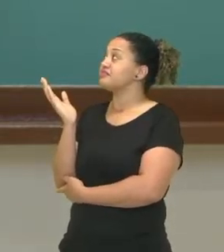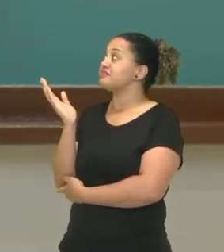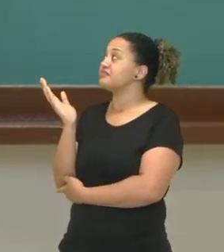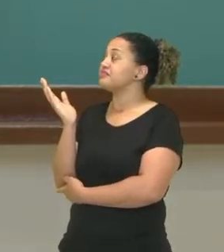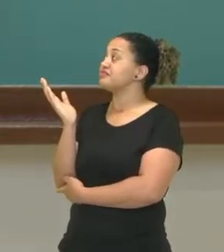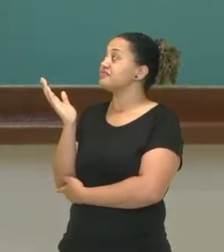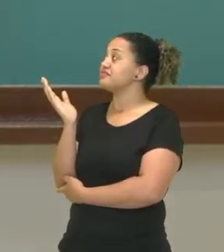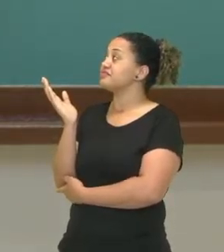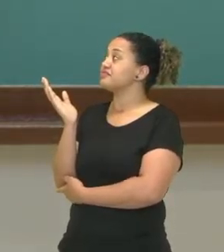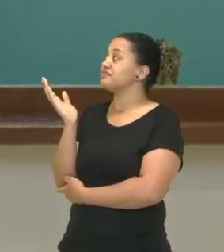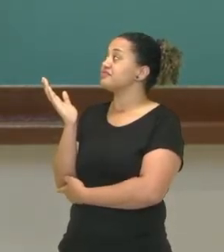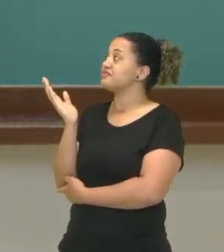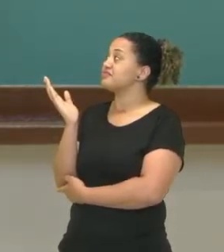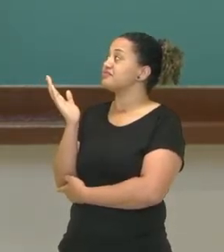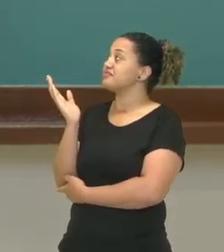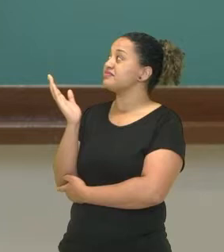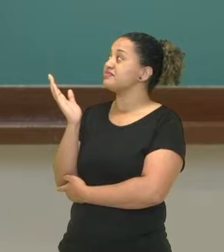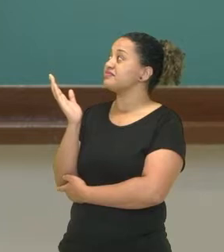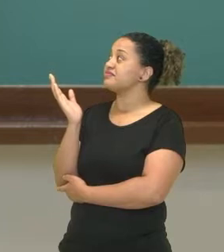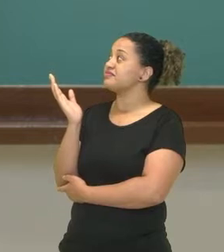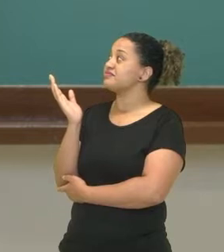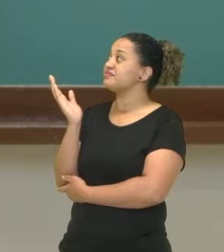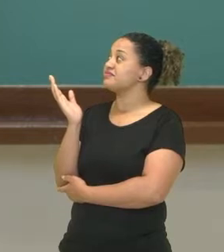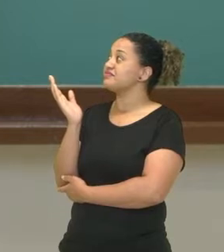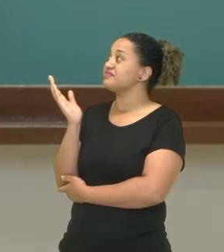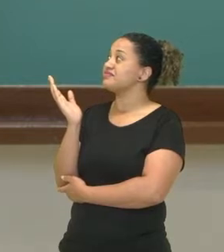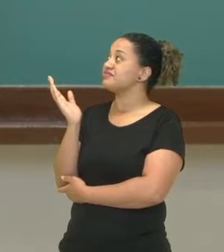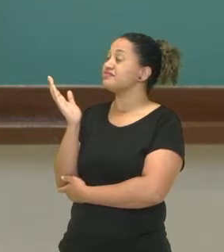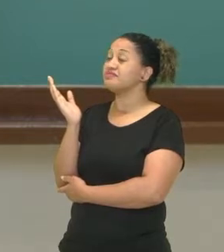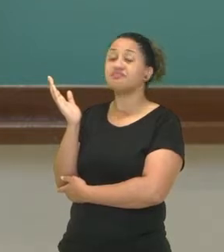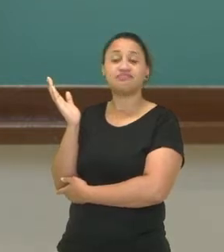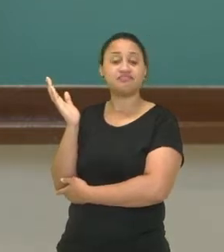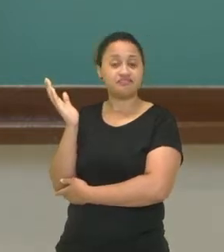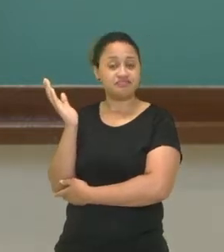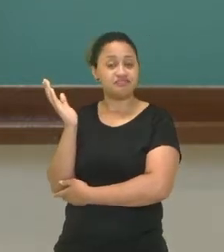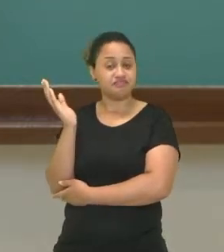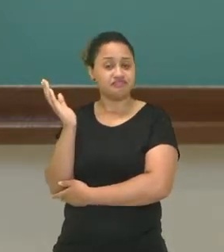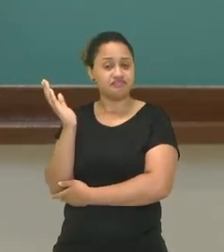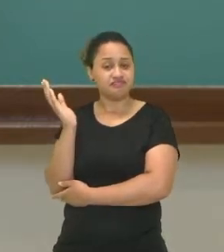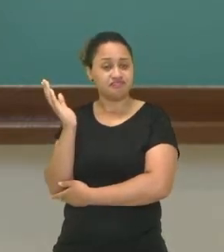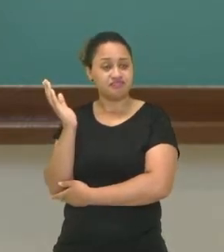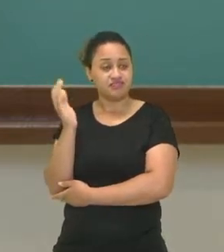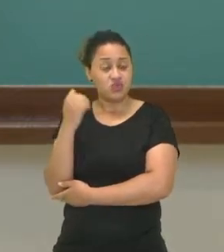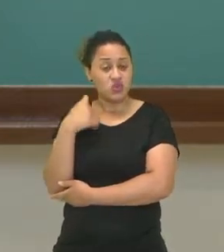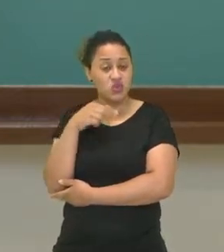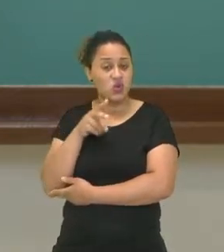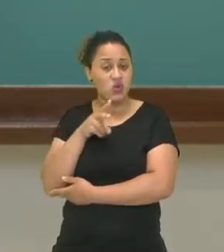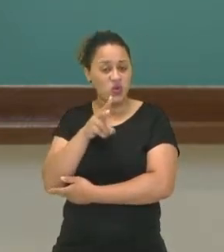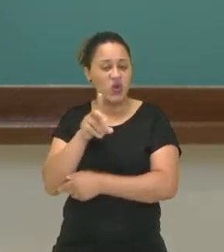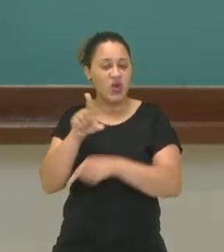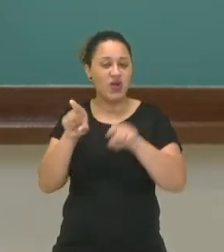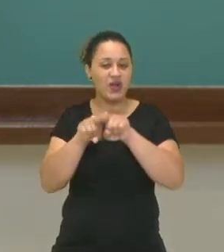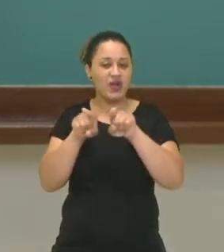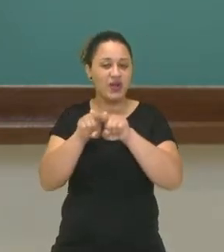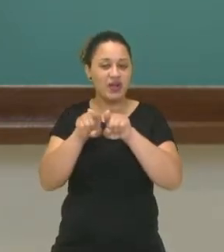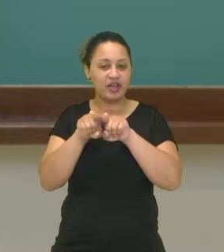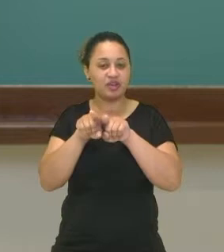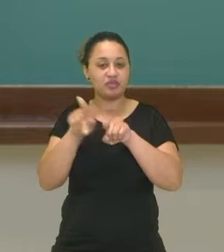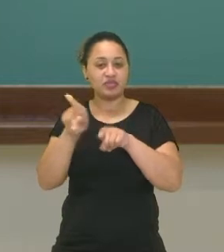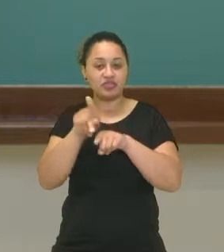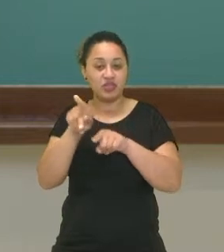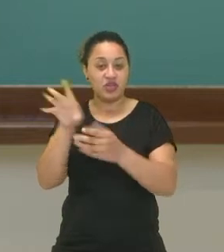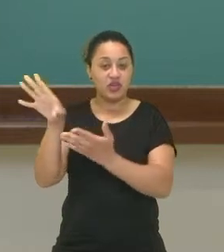solta os braços, relaxe, relaxe. Pega ainda entrelaçado os seus dedos,